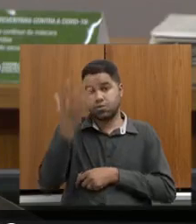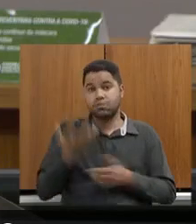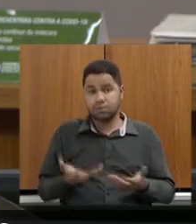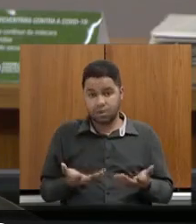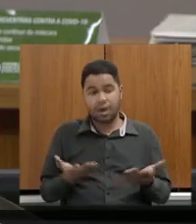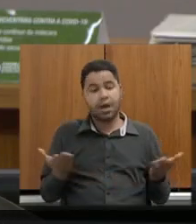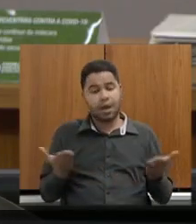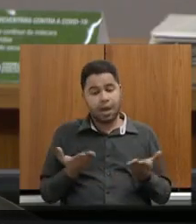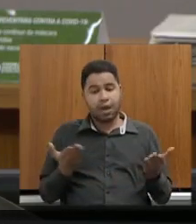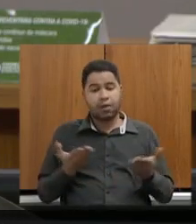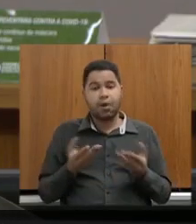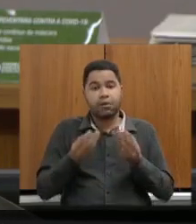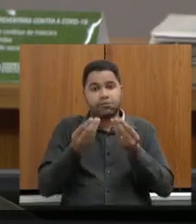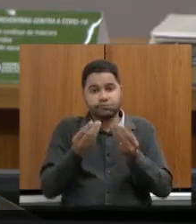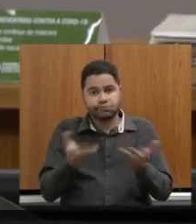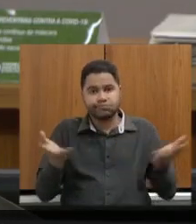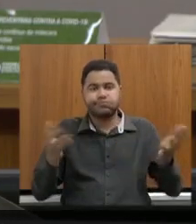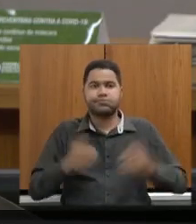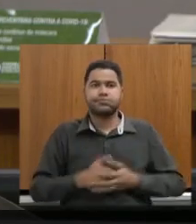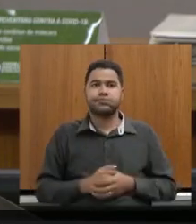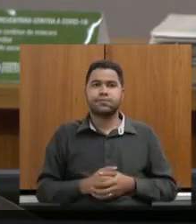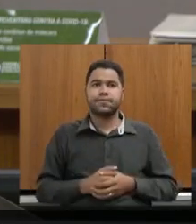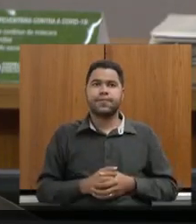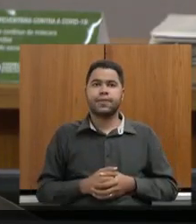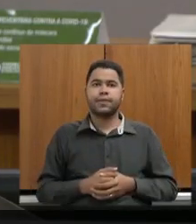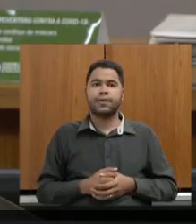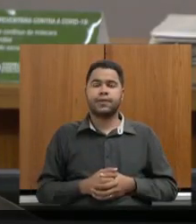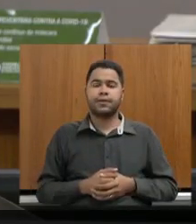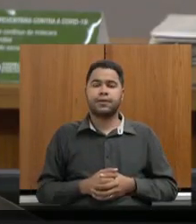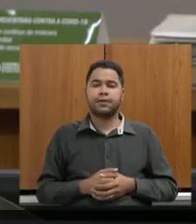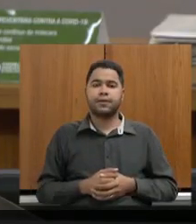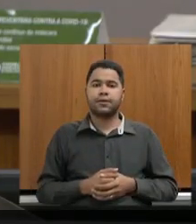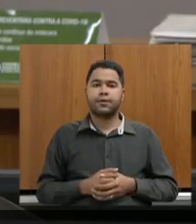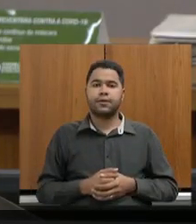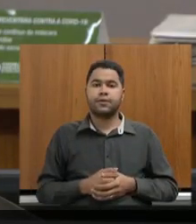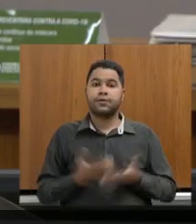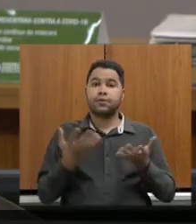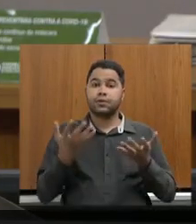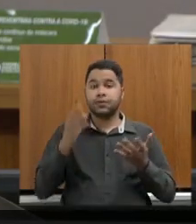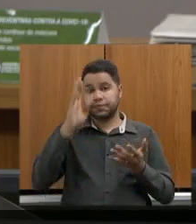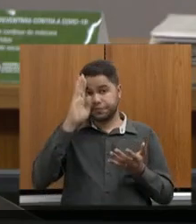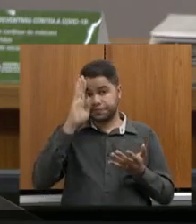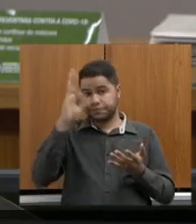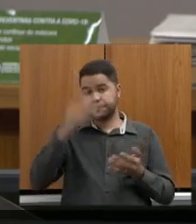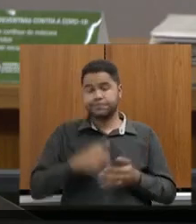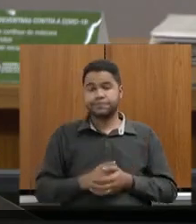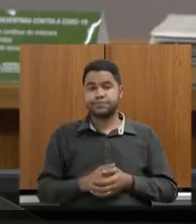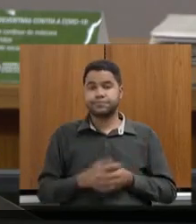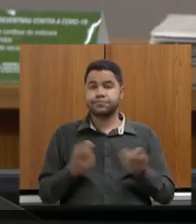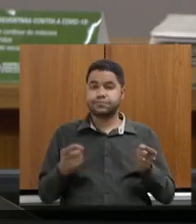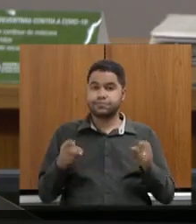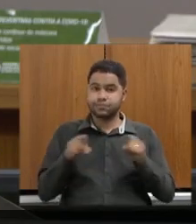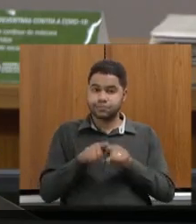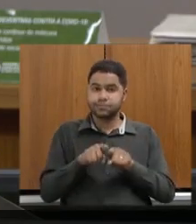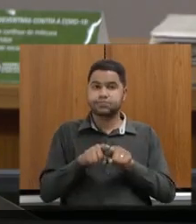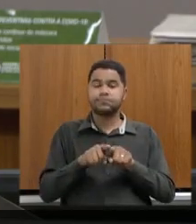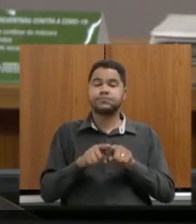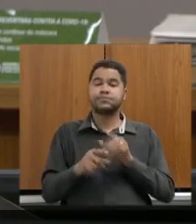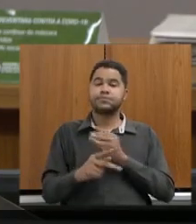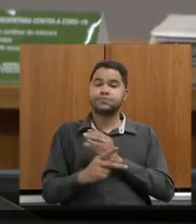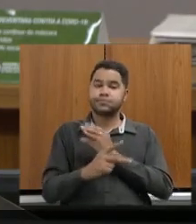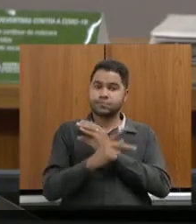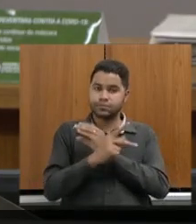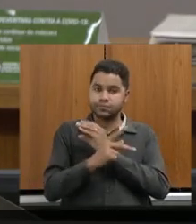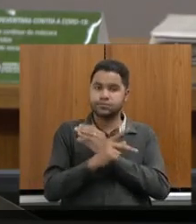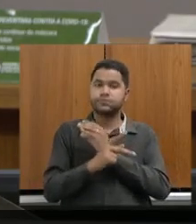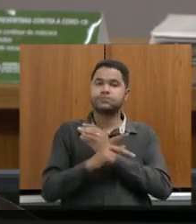que agora está sendo nada eu quero se destacar a parceria que a polícia civil